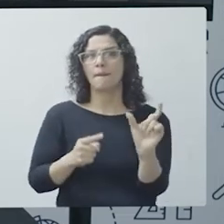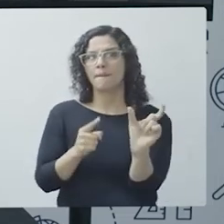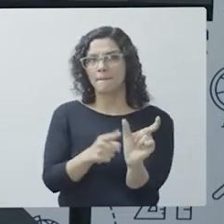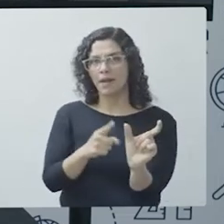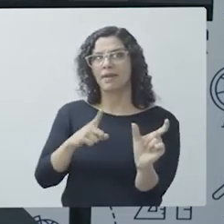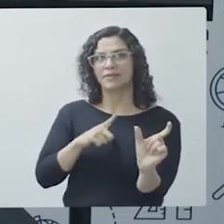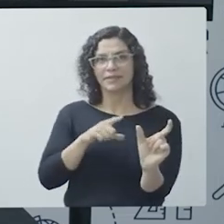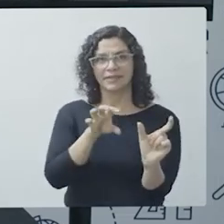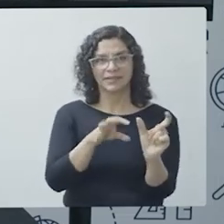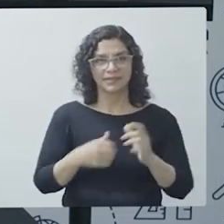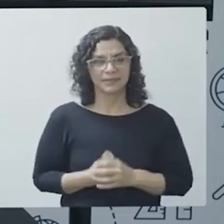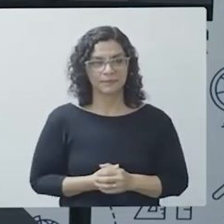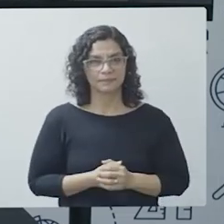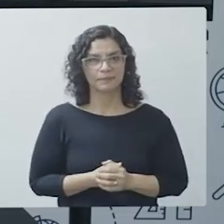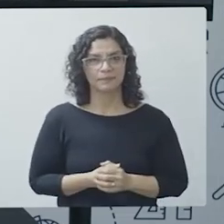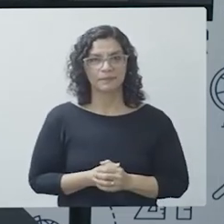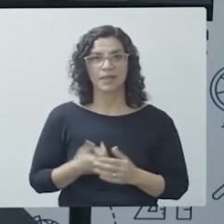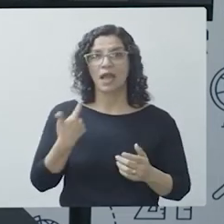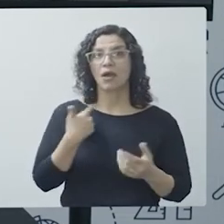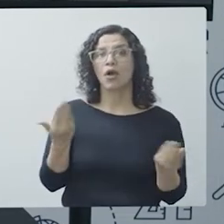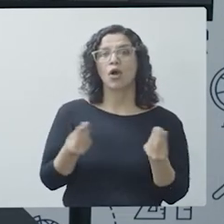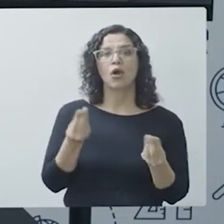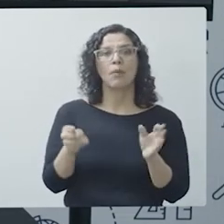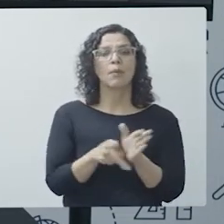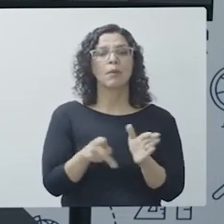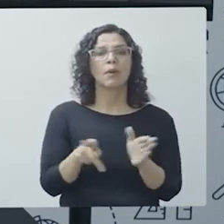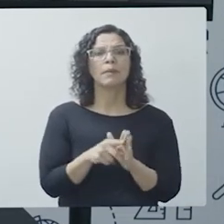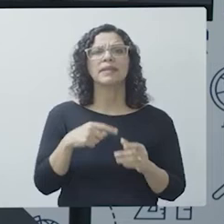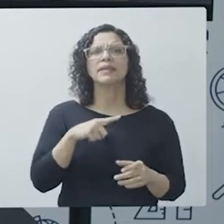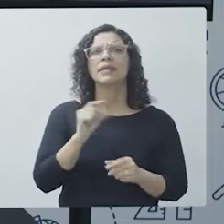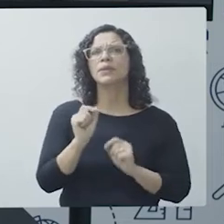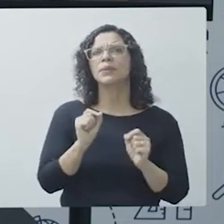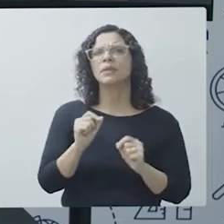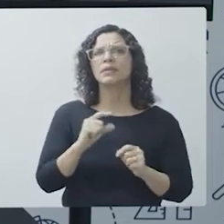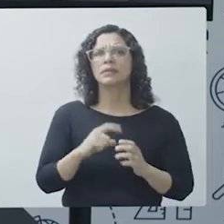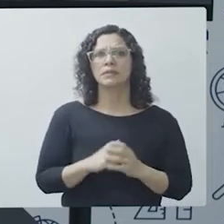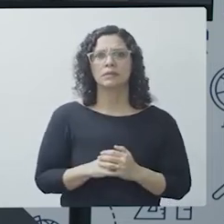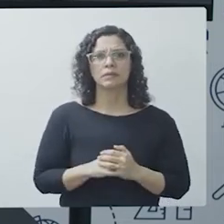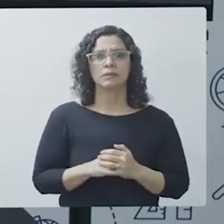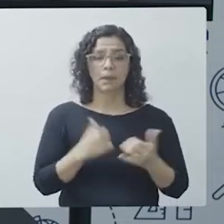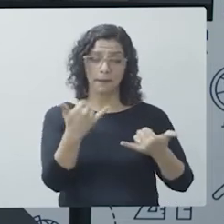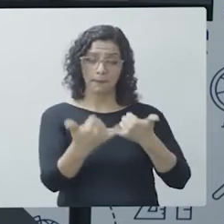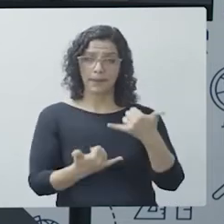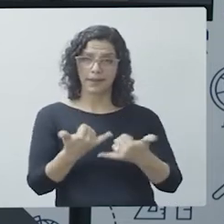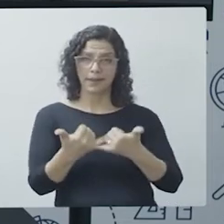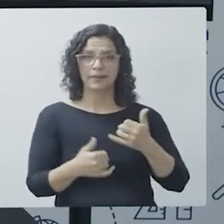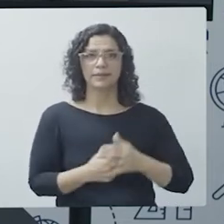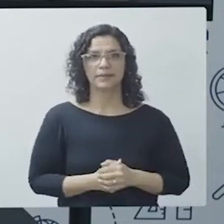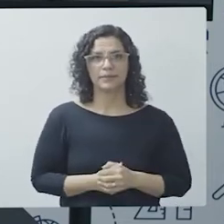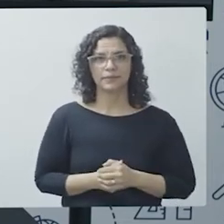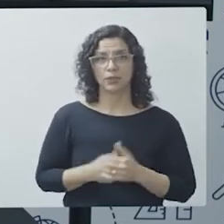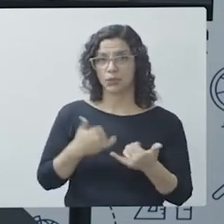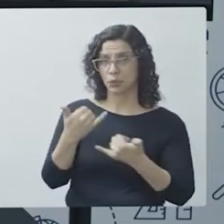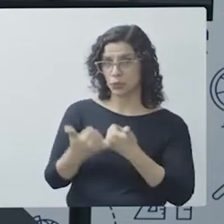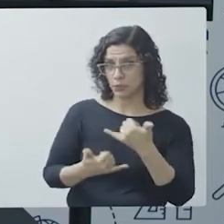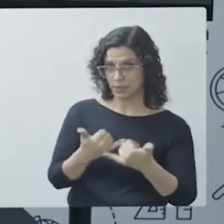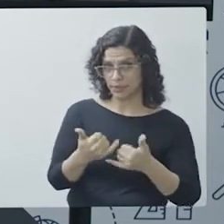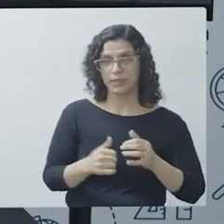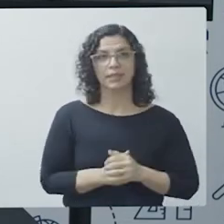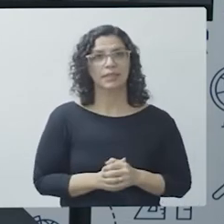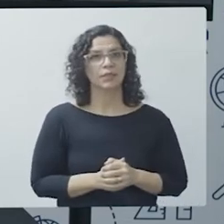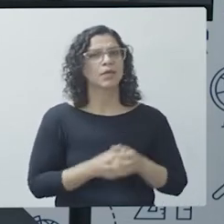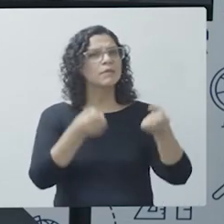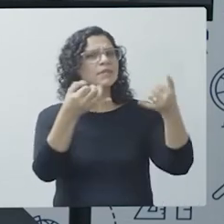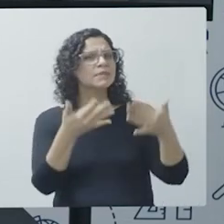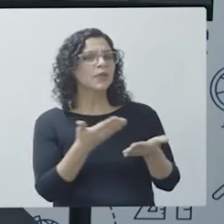palavra é essa vão vir através de um jogo. O jogo que